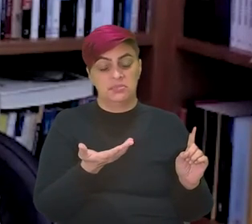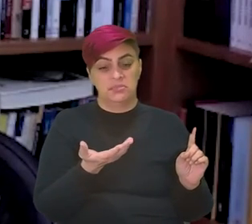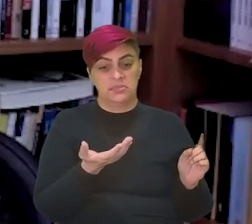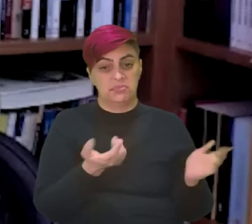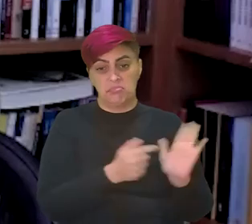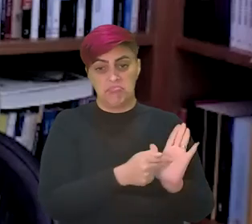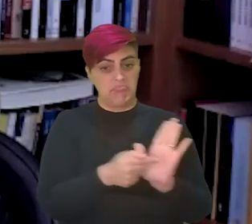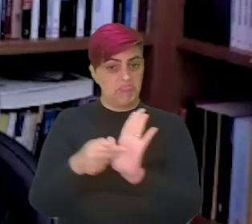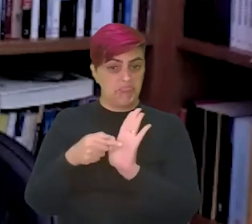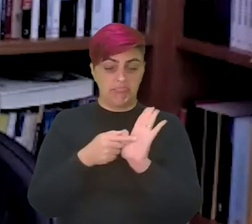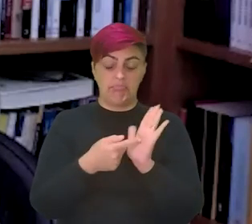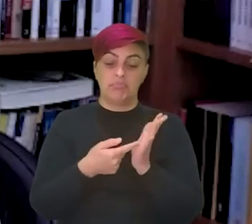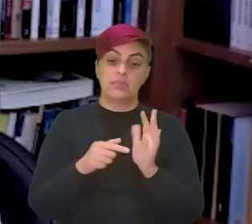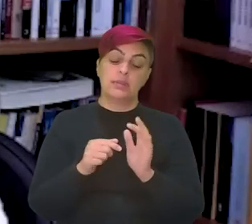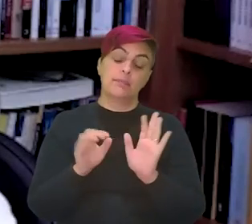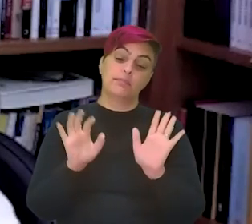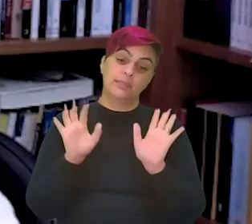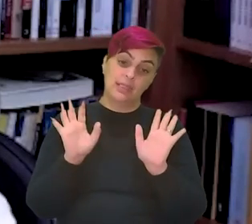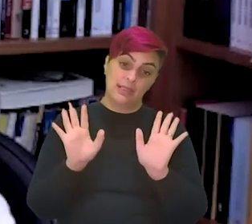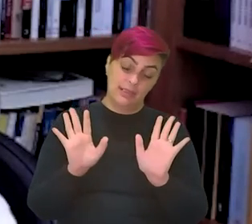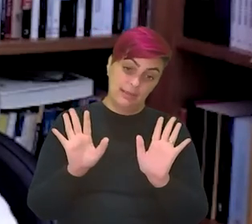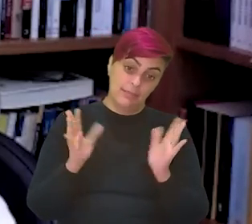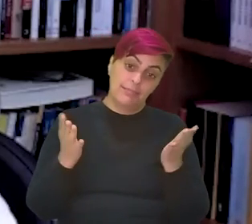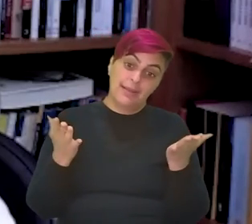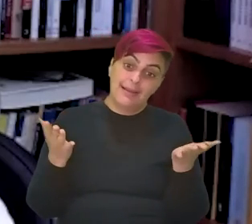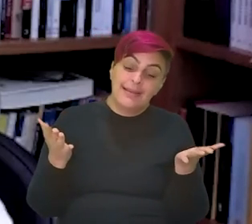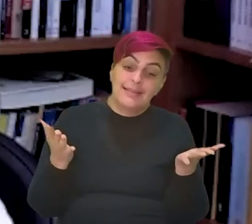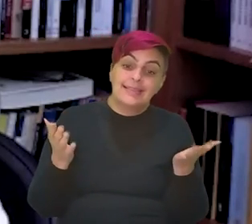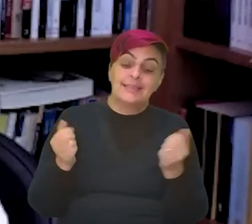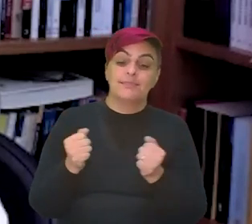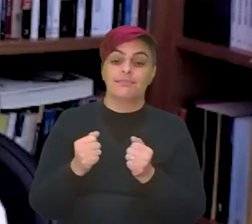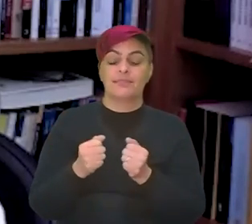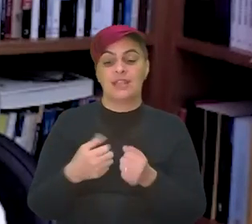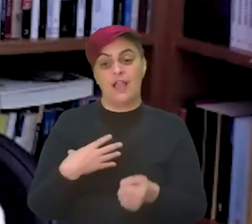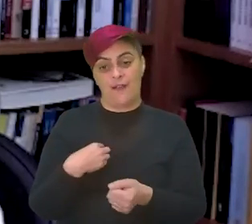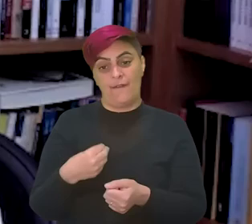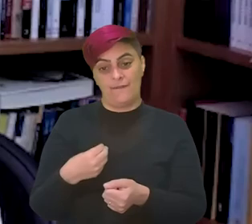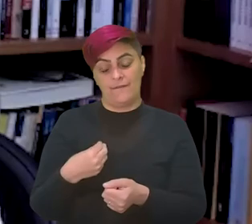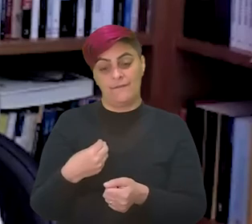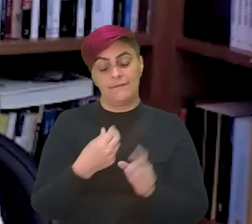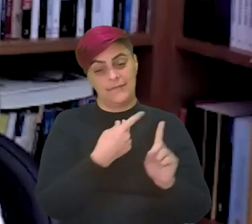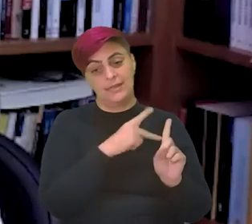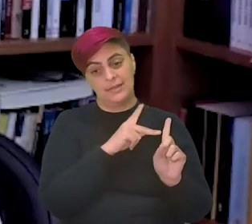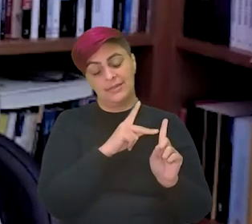seriam expostas, né? Mas quem expôs, felizmente, foi a filha, né?